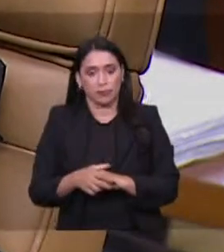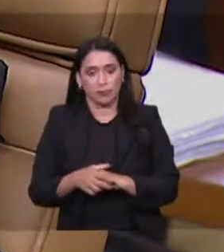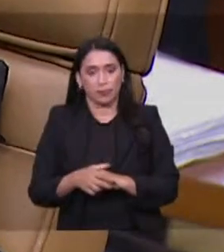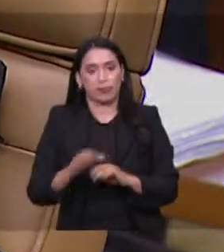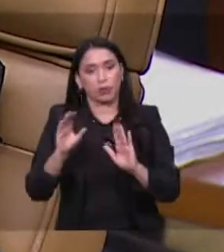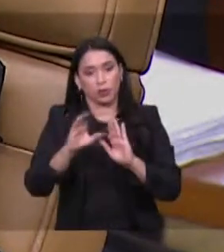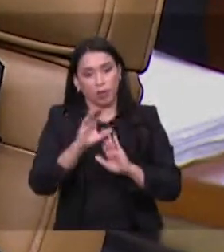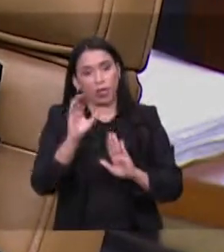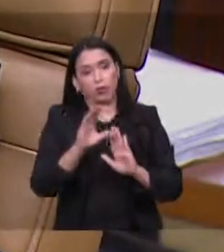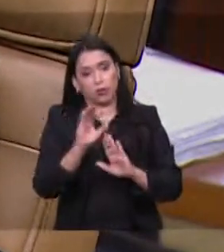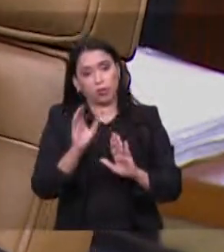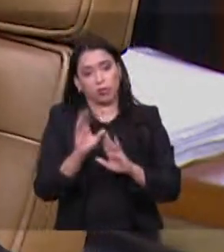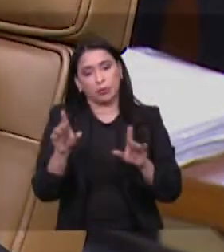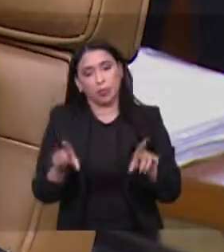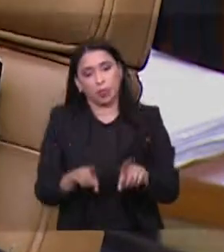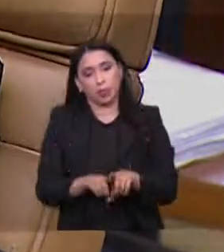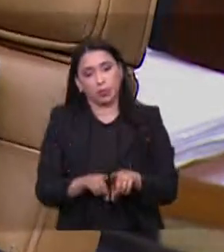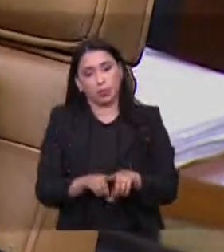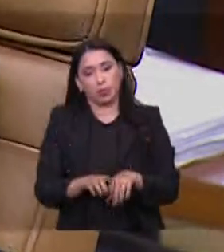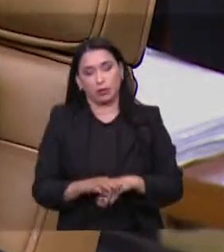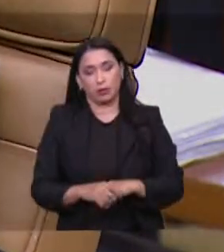caput também.